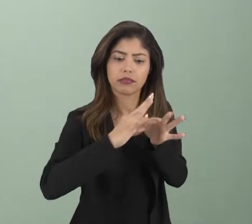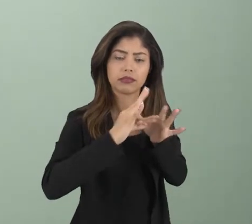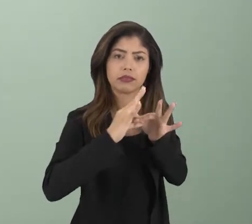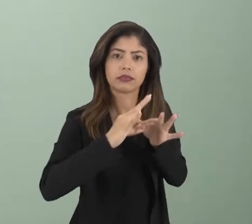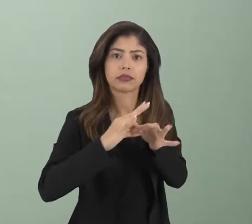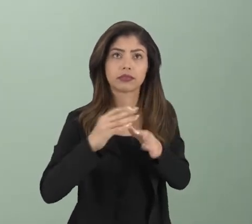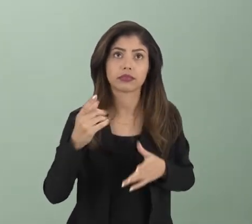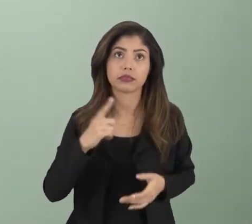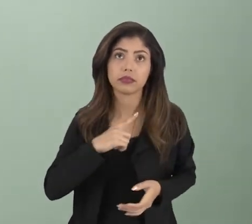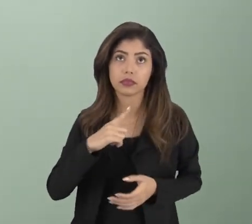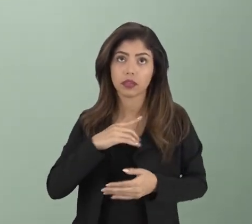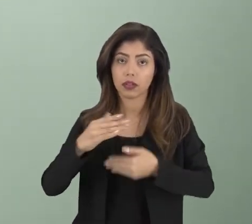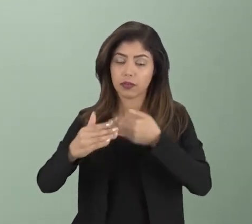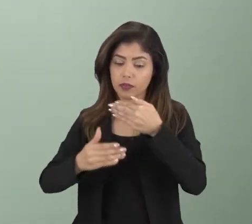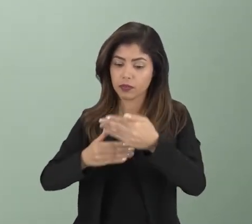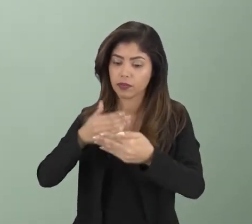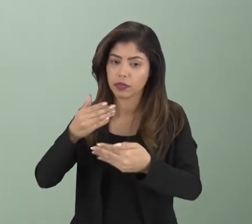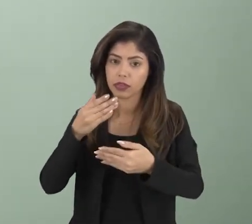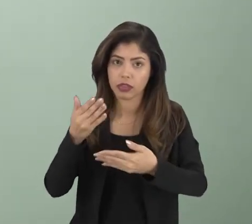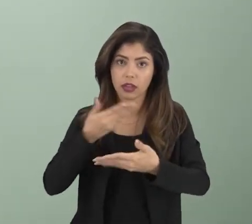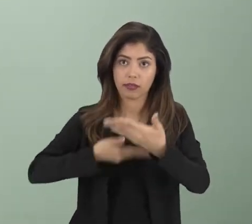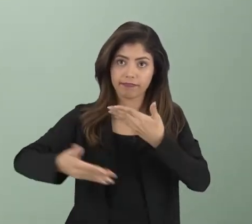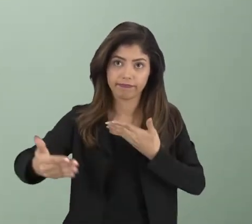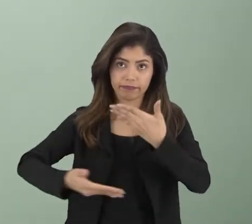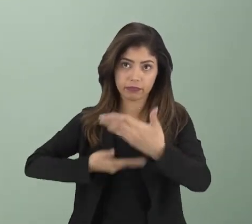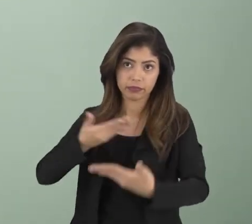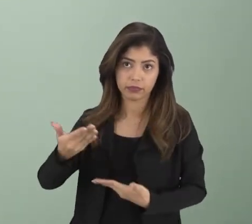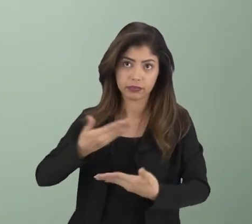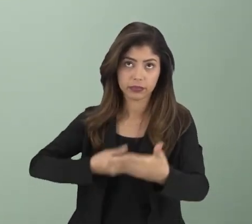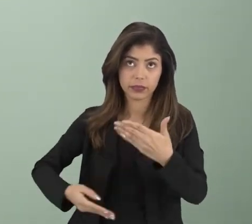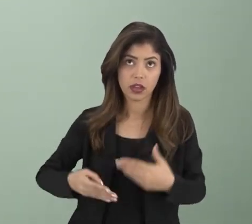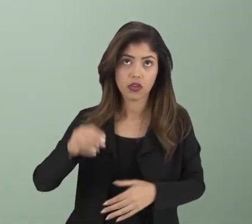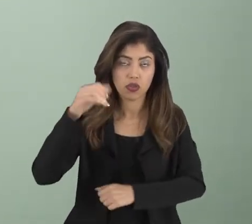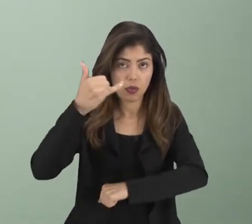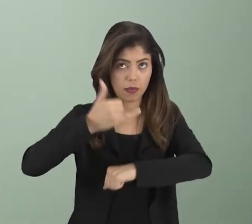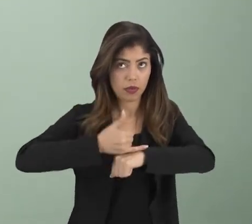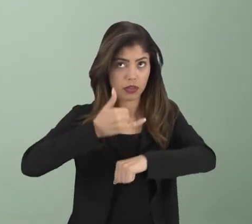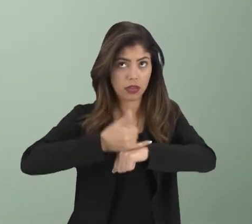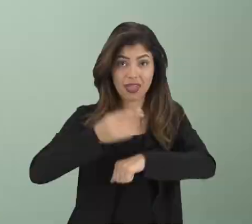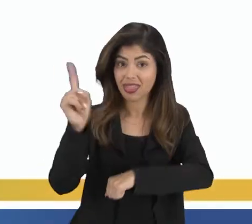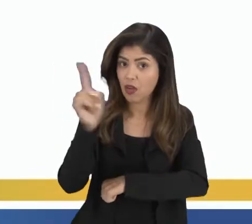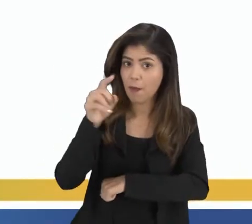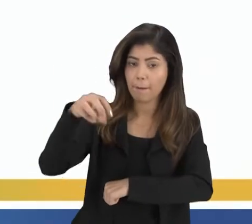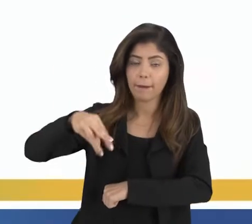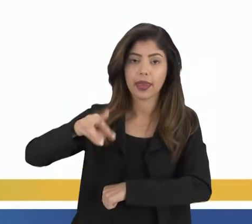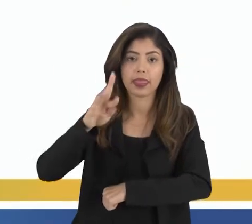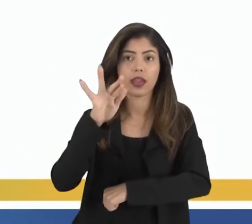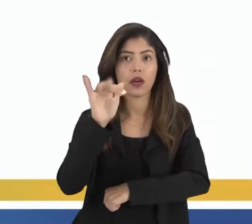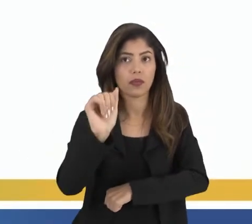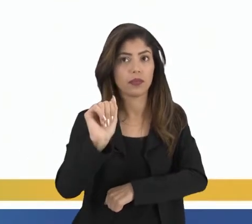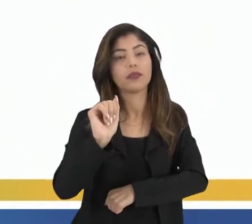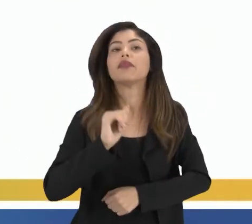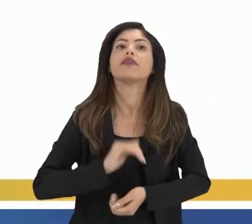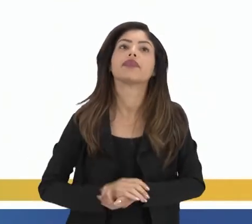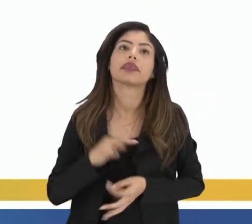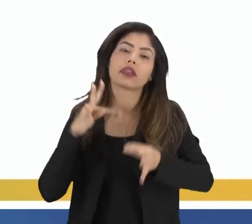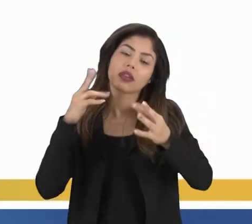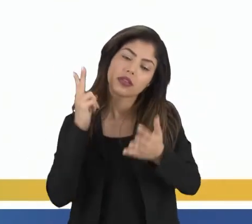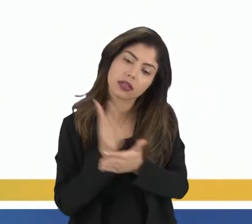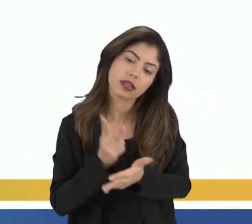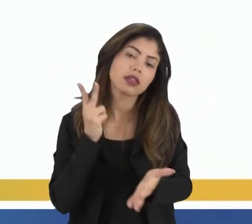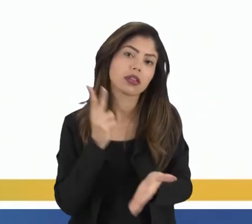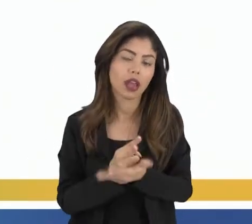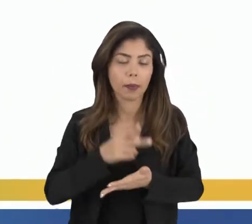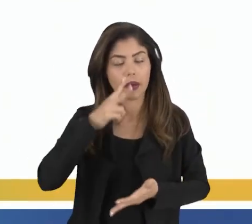acontece através de uma transferência de elétrons de um metal para um não metal. Então, toda vez